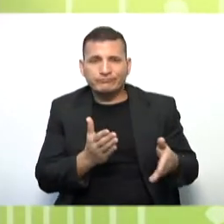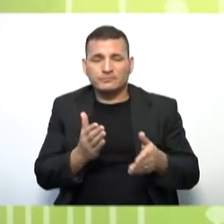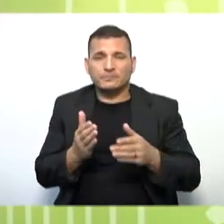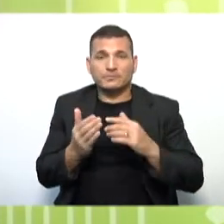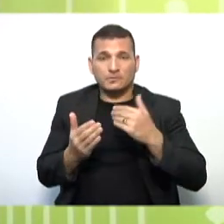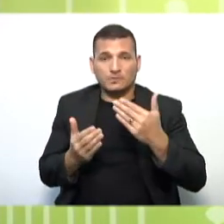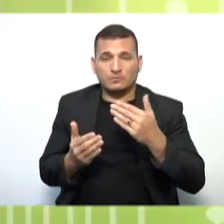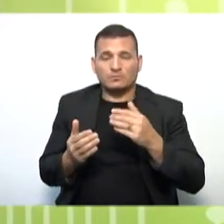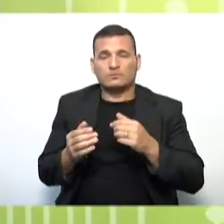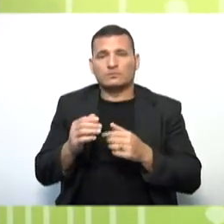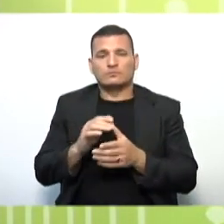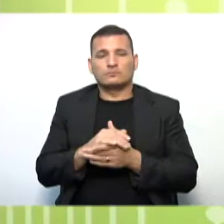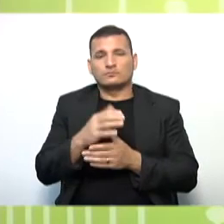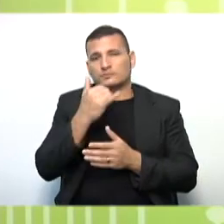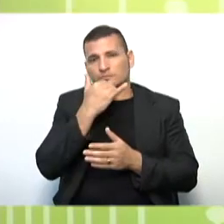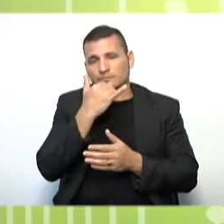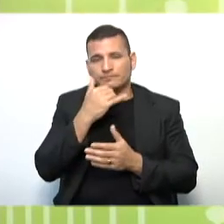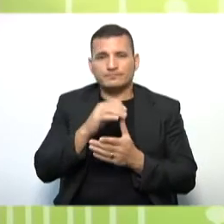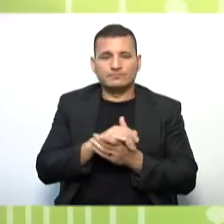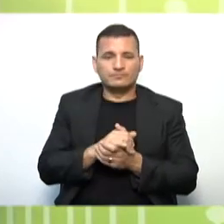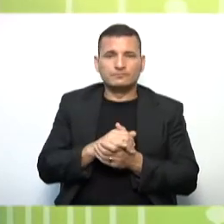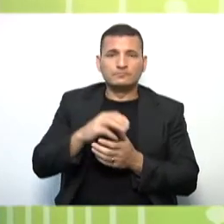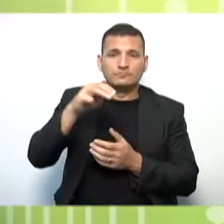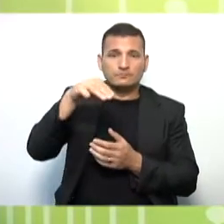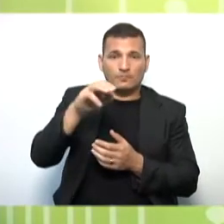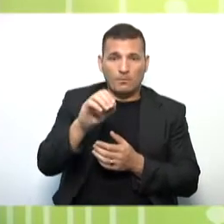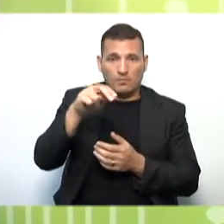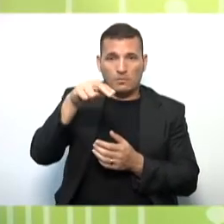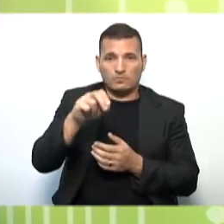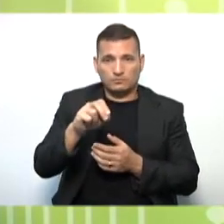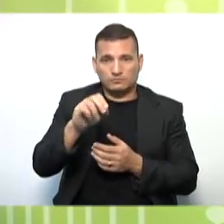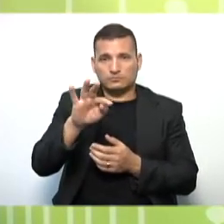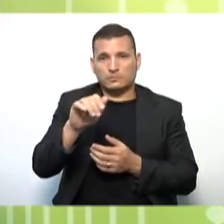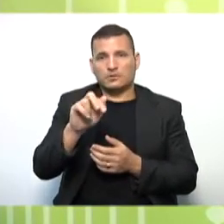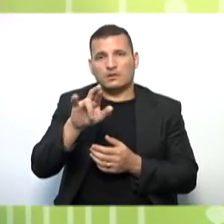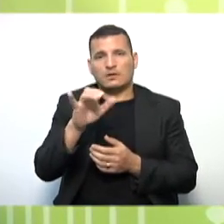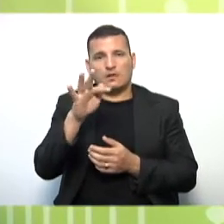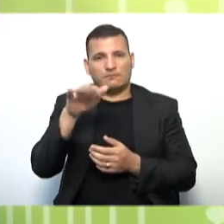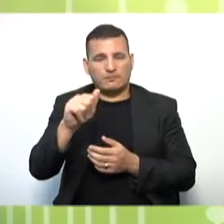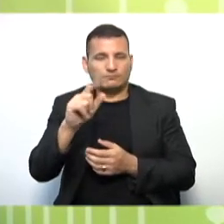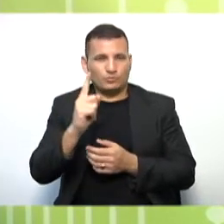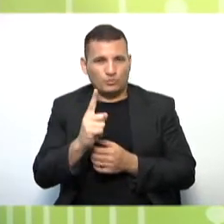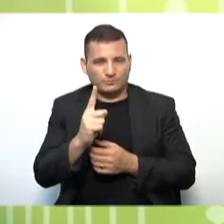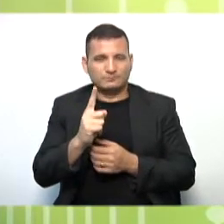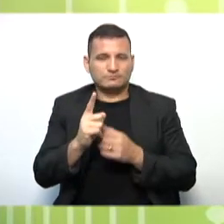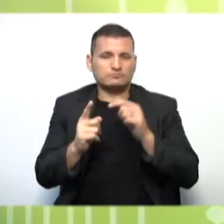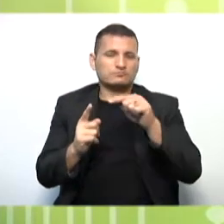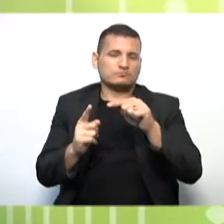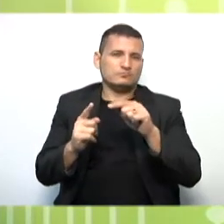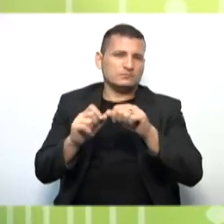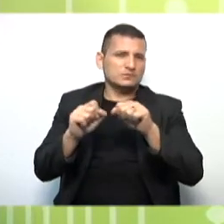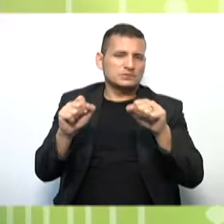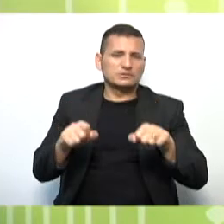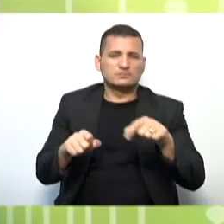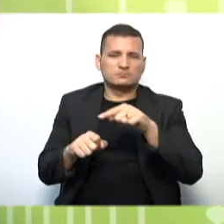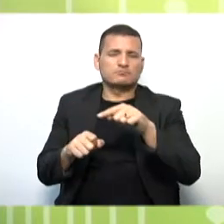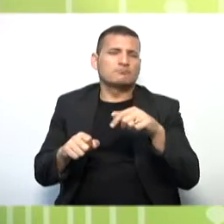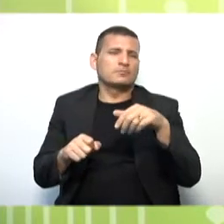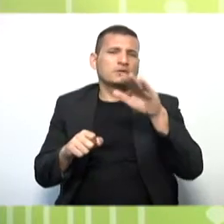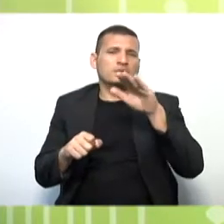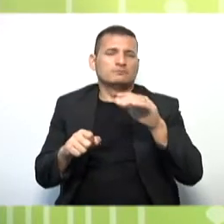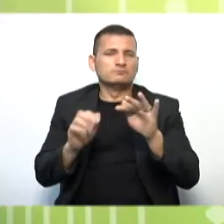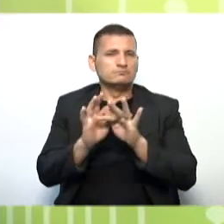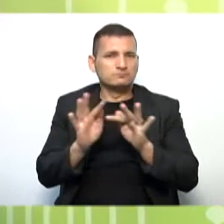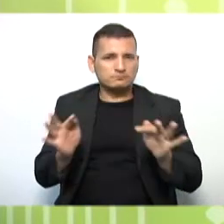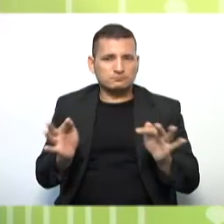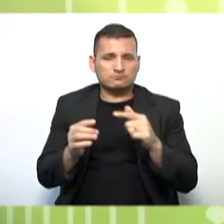software monotarefa, o sistema operacional monotarefa, é um sistema considerado mais simples, né? Porque